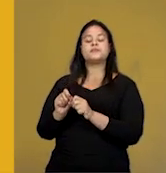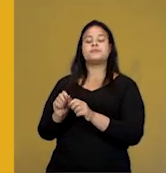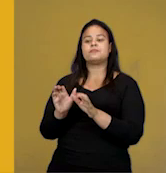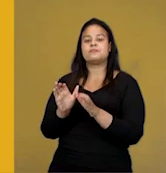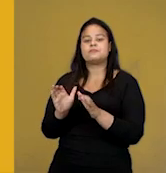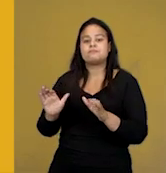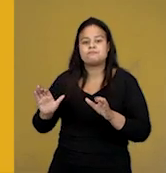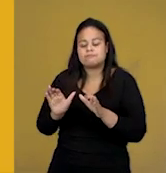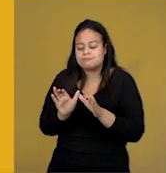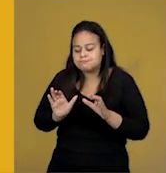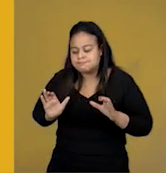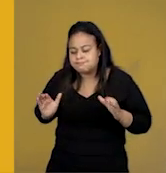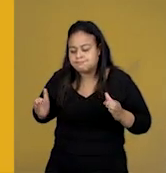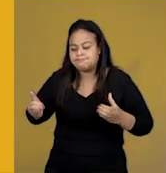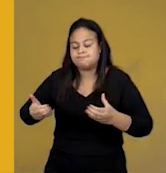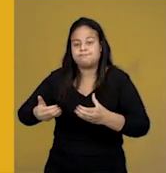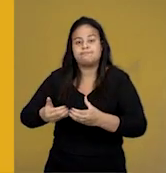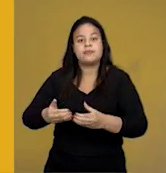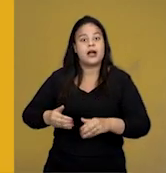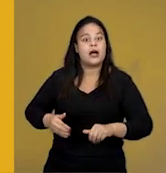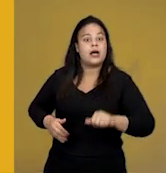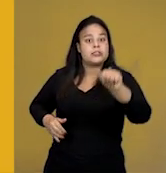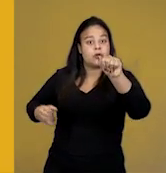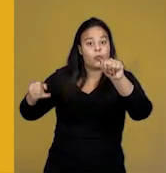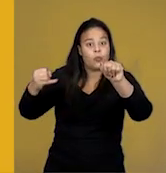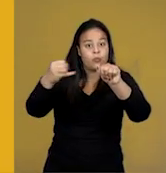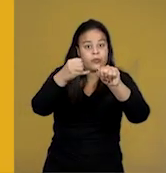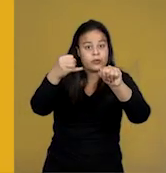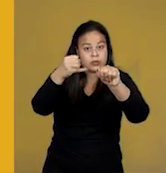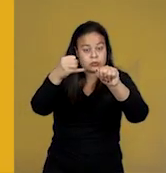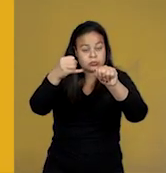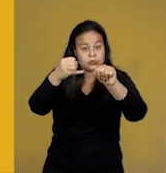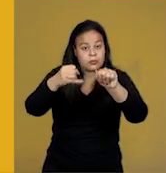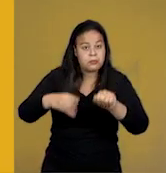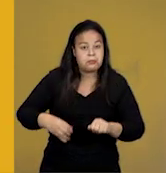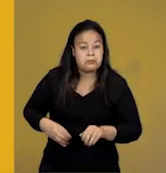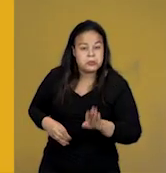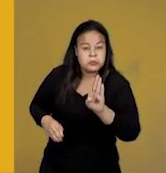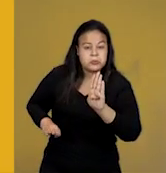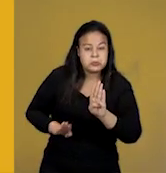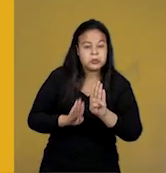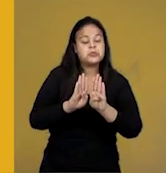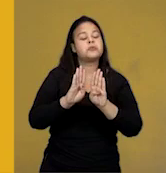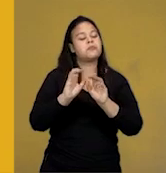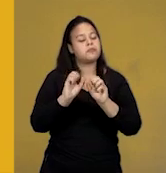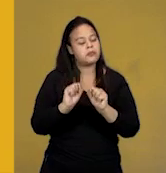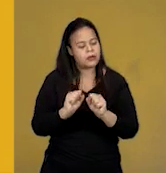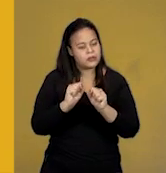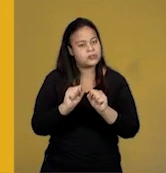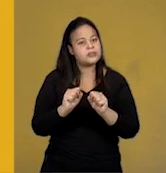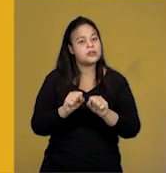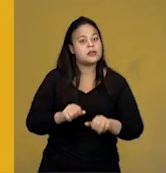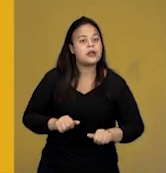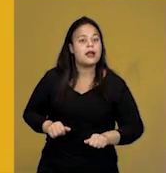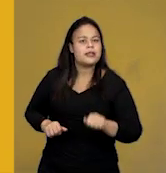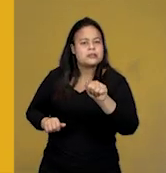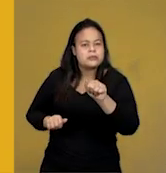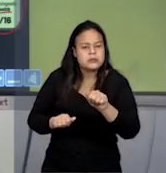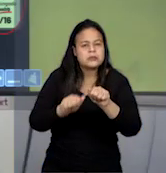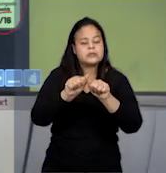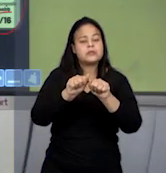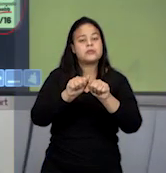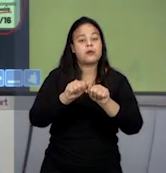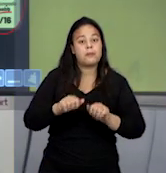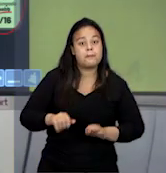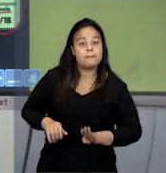azão traço, bezinho, bezinho, eu tenho um alelo dominante, ou azinho, azinho, bezão traço,